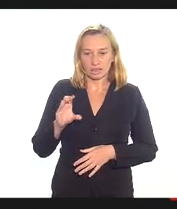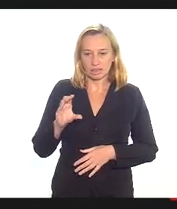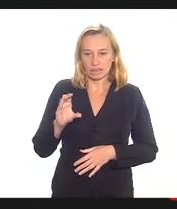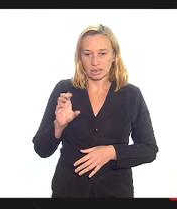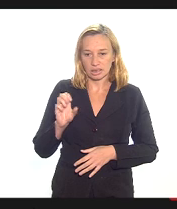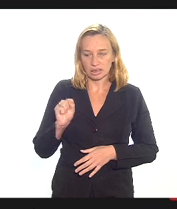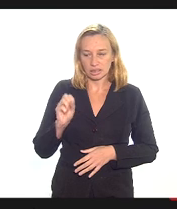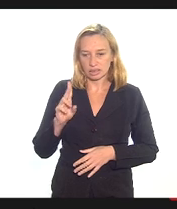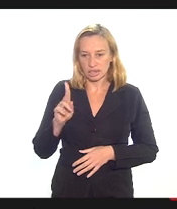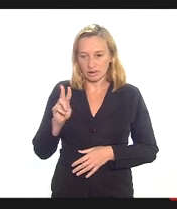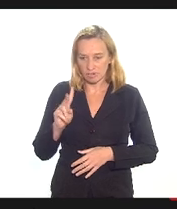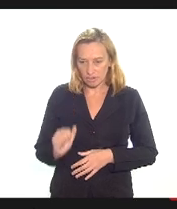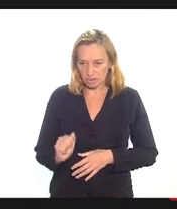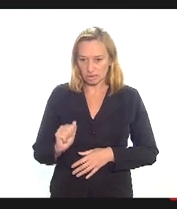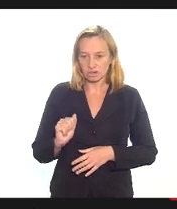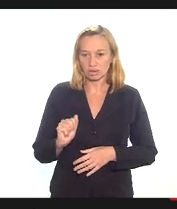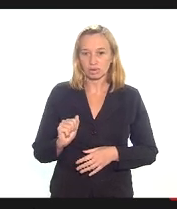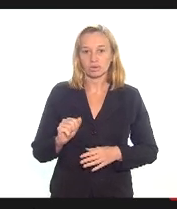blocos.